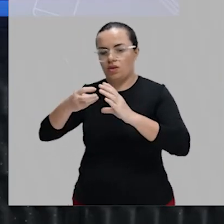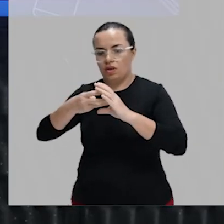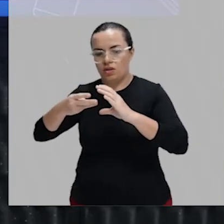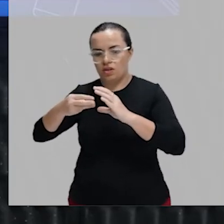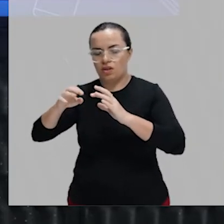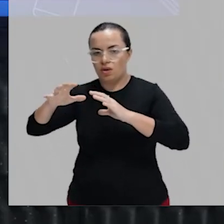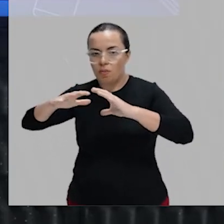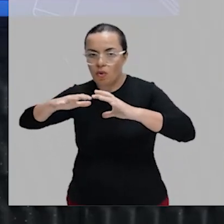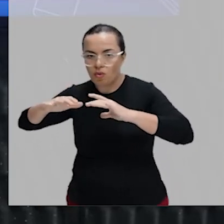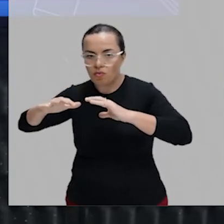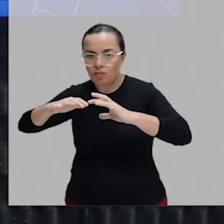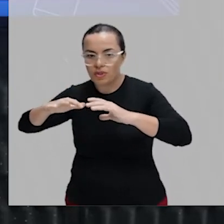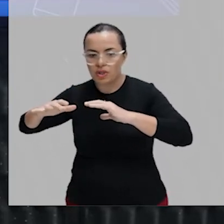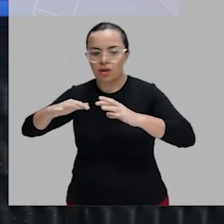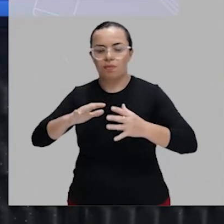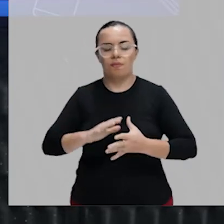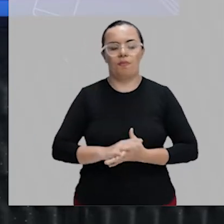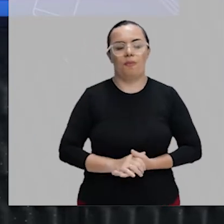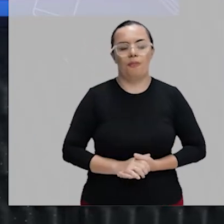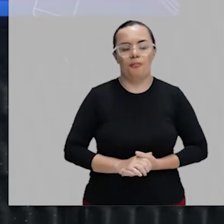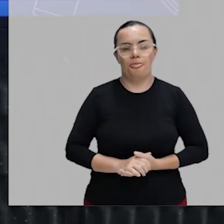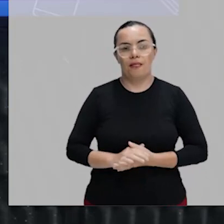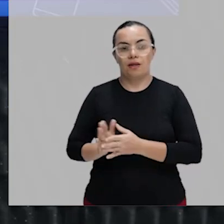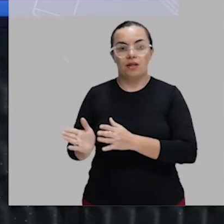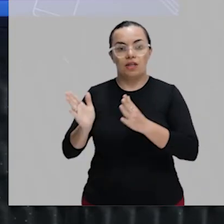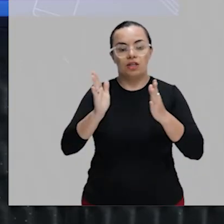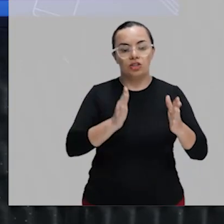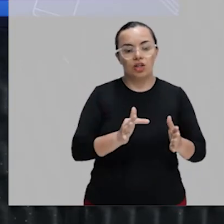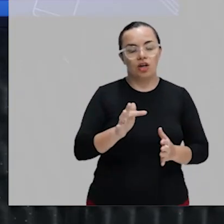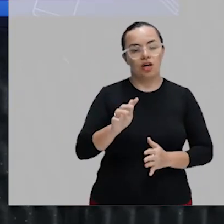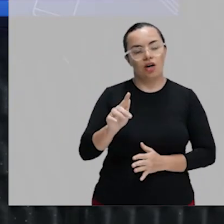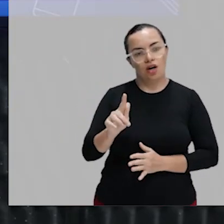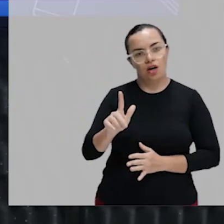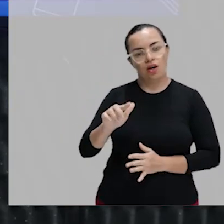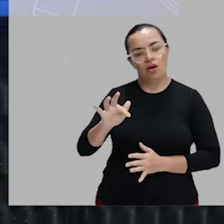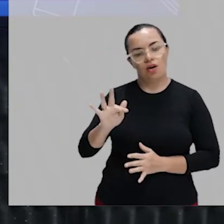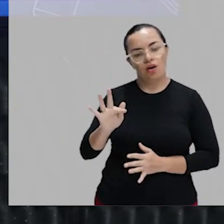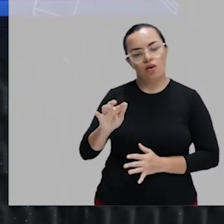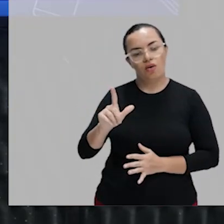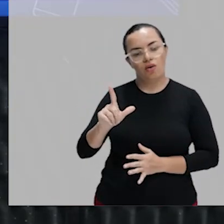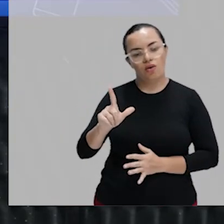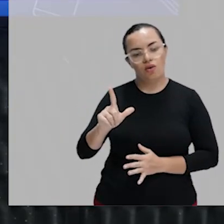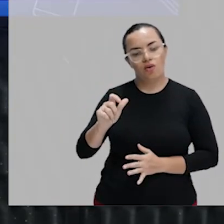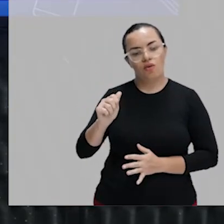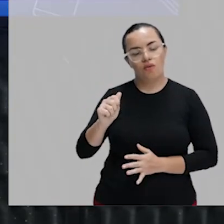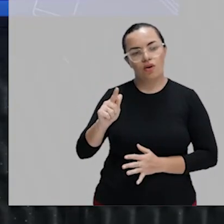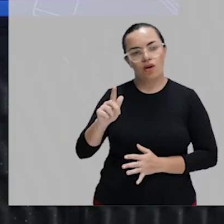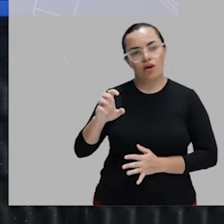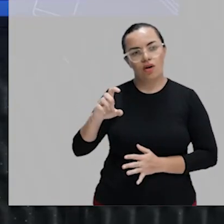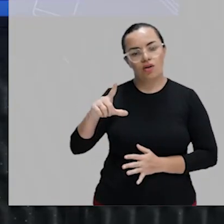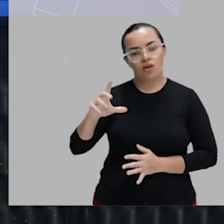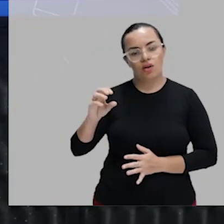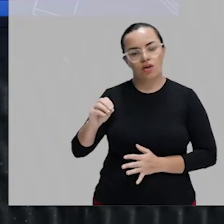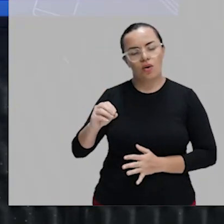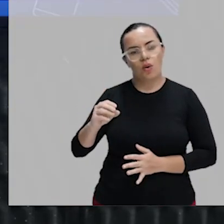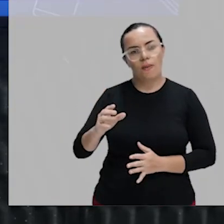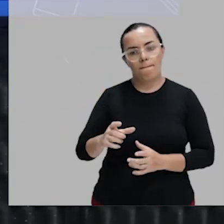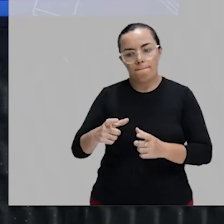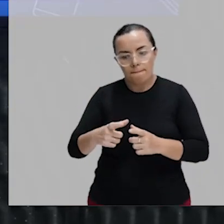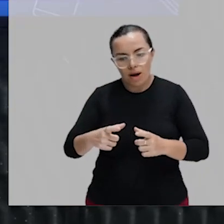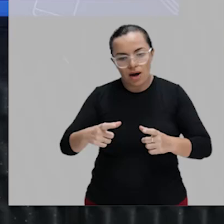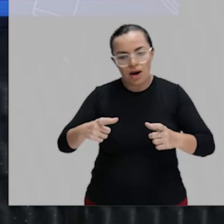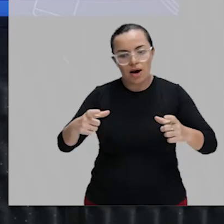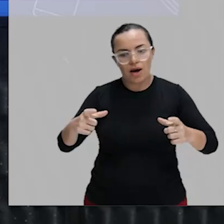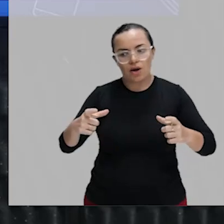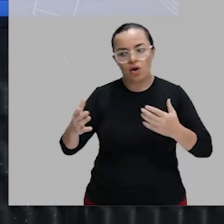movimentar. O flagelo ele é bem maior do que o cílio, tá? E geralmente ele existe na célula em menor